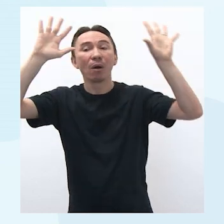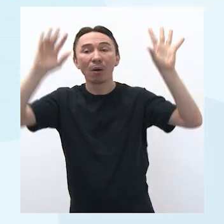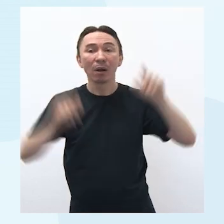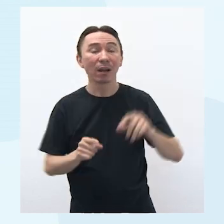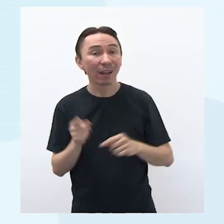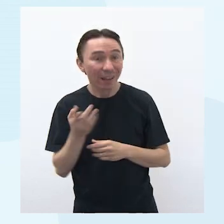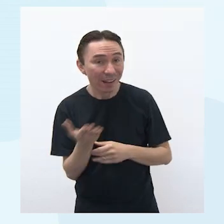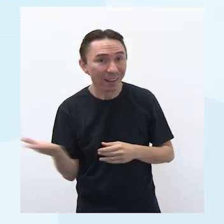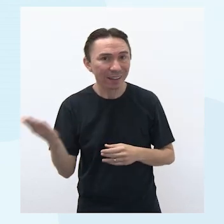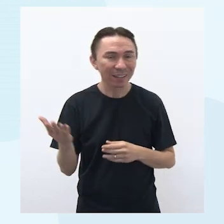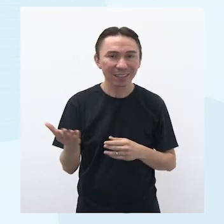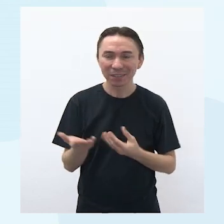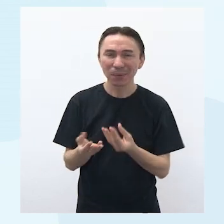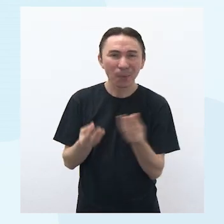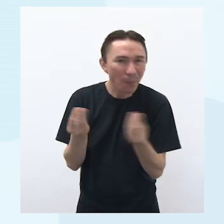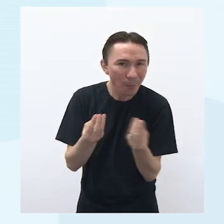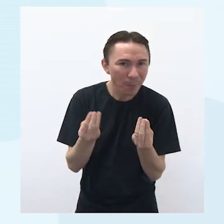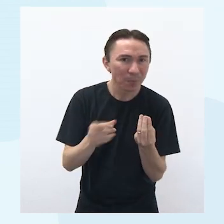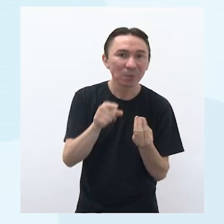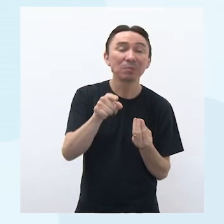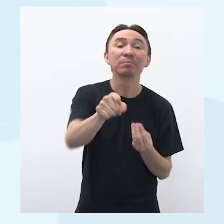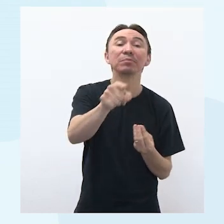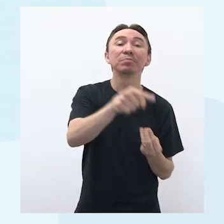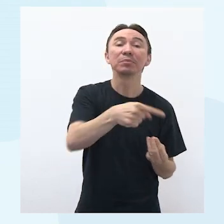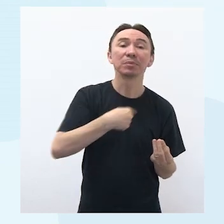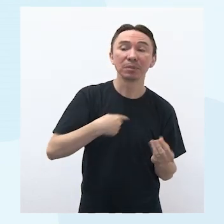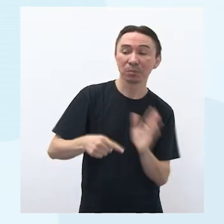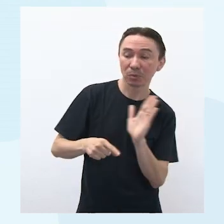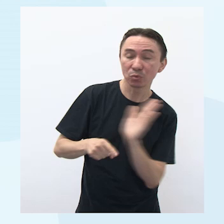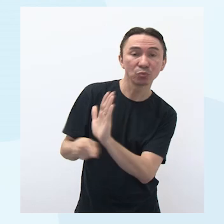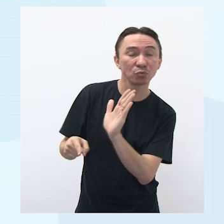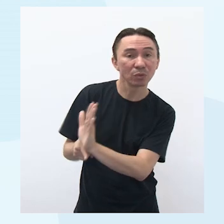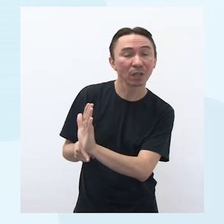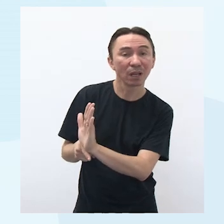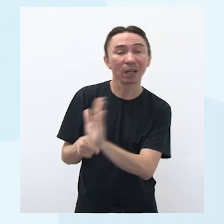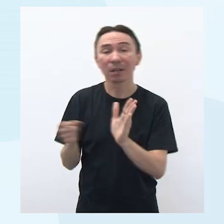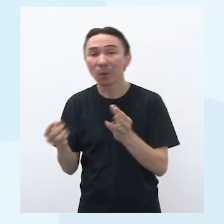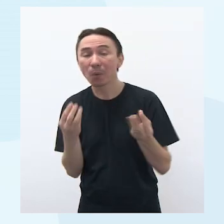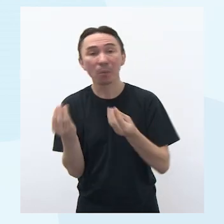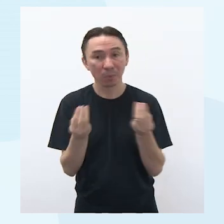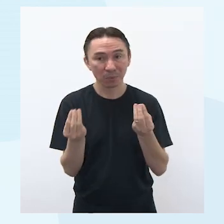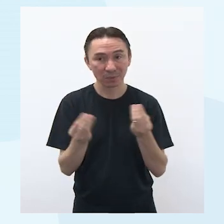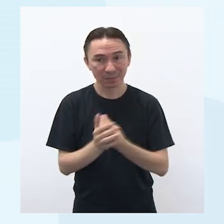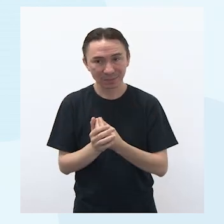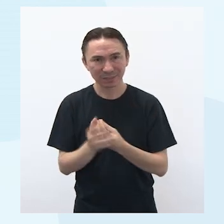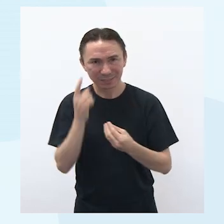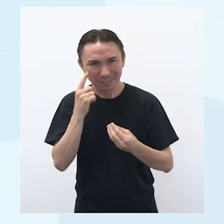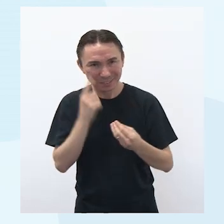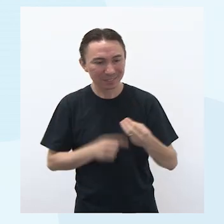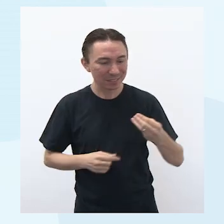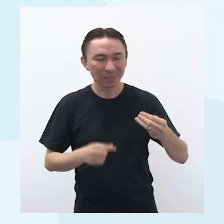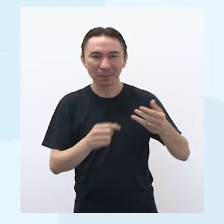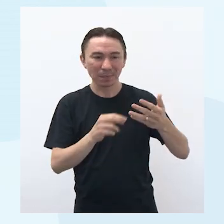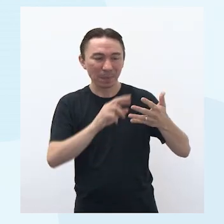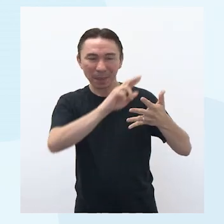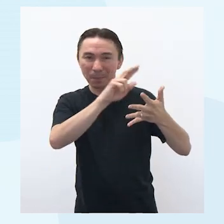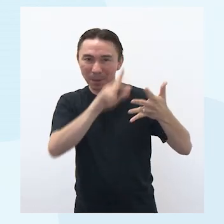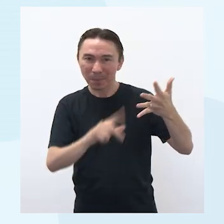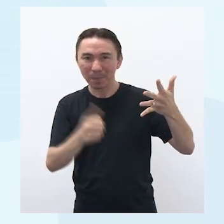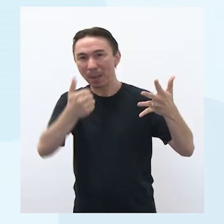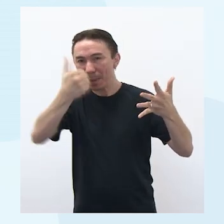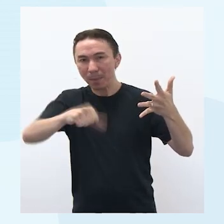do exercício de autoavaliação durante o preenchimento das rubricas, né? Entendendo que isso não vale